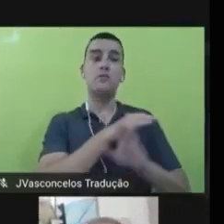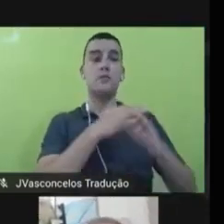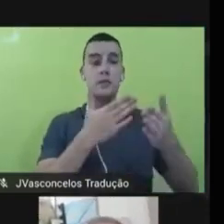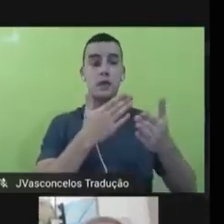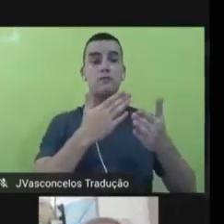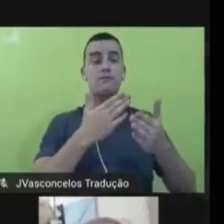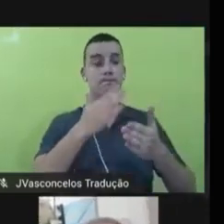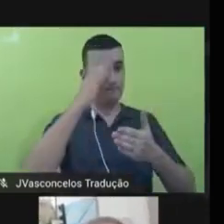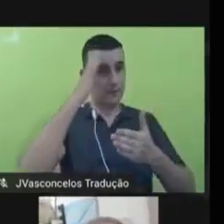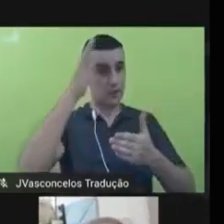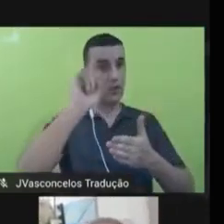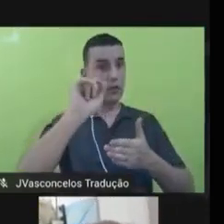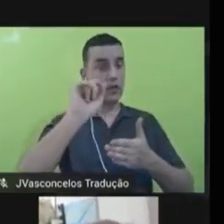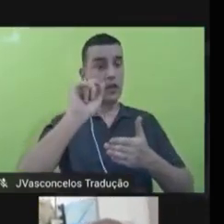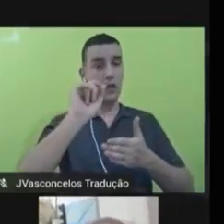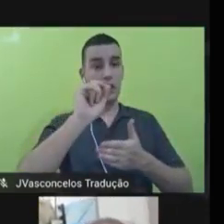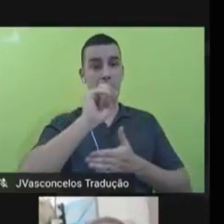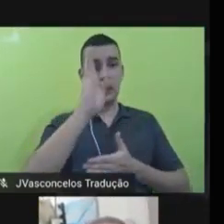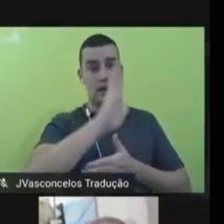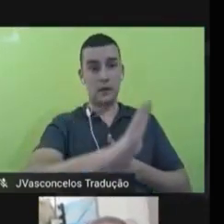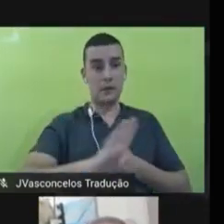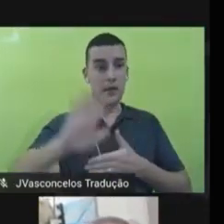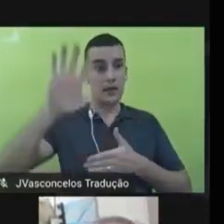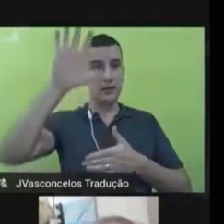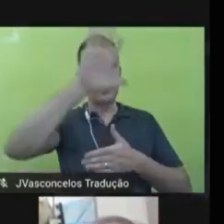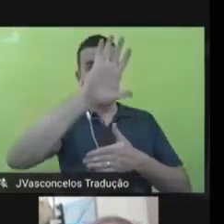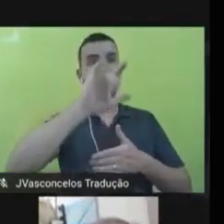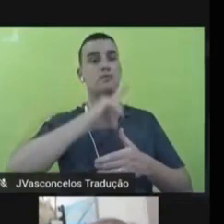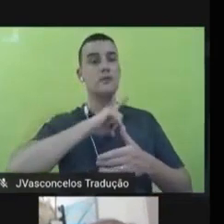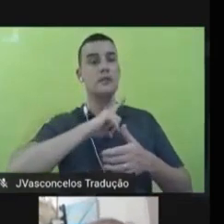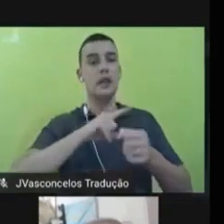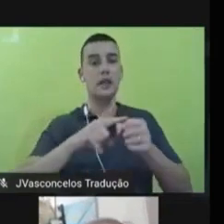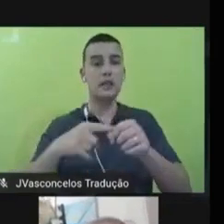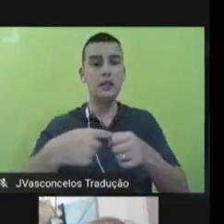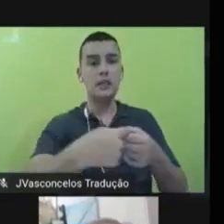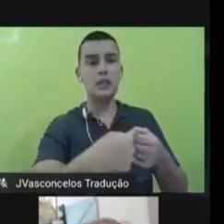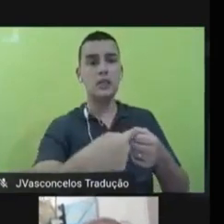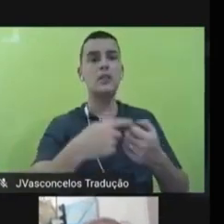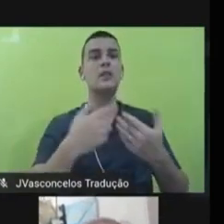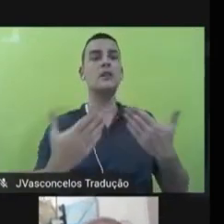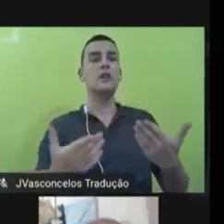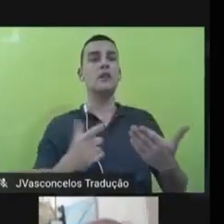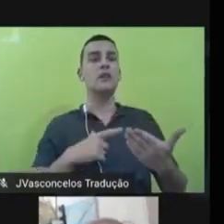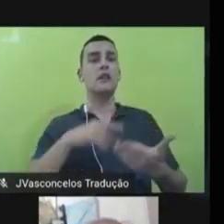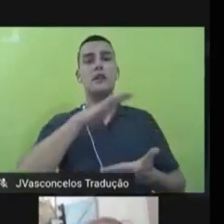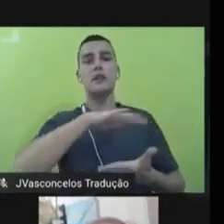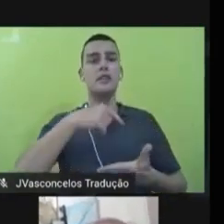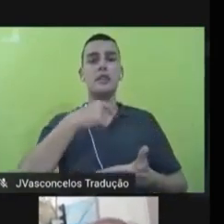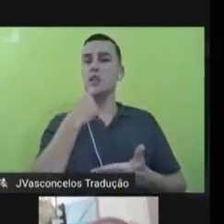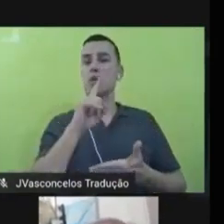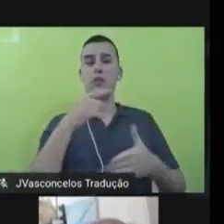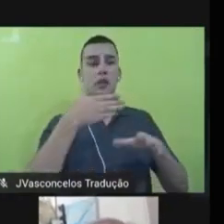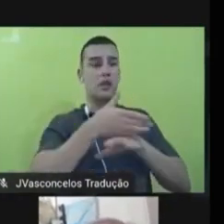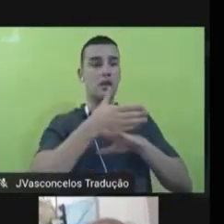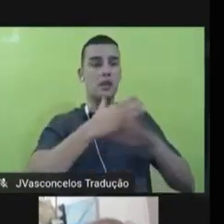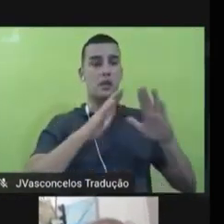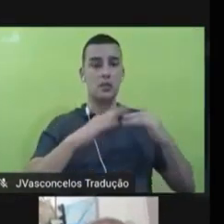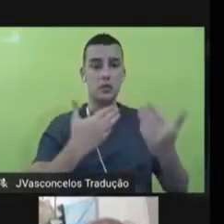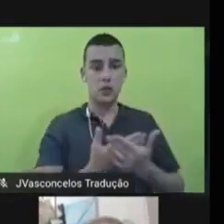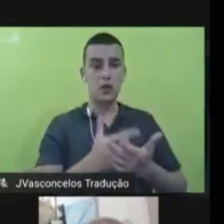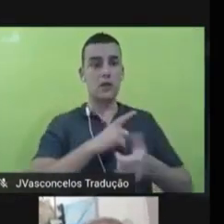no interior do Brasil, como muitas crianças podem estar sem acesso à escola, e num momento de